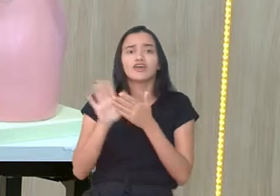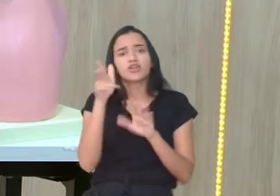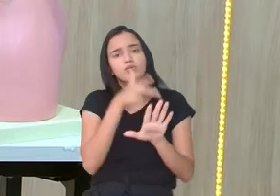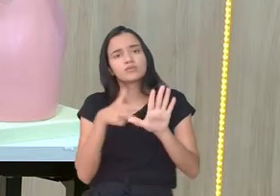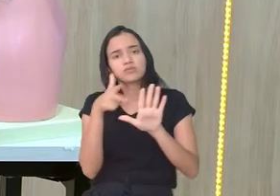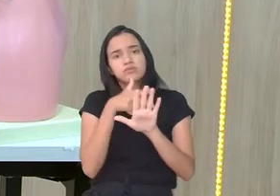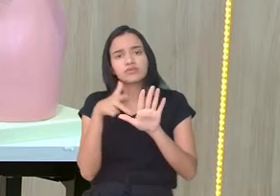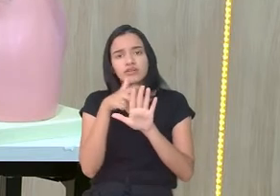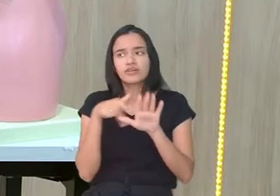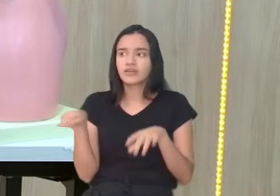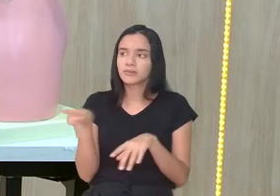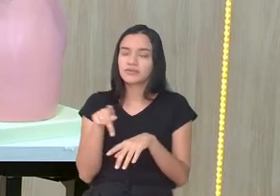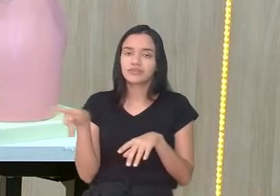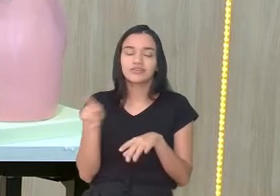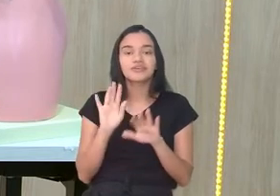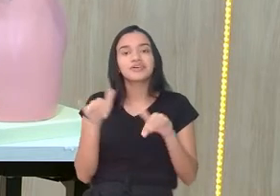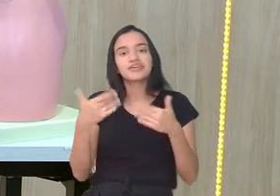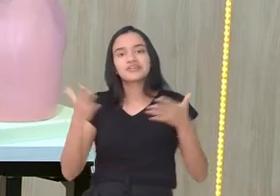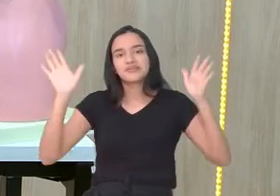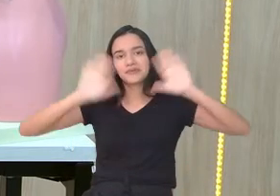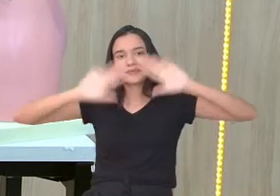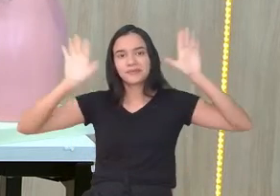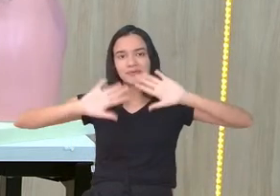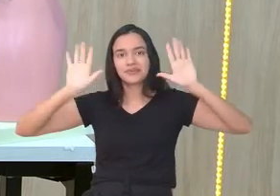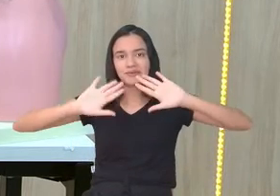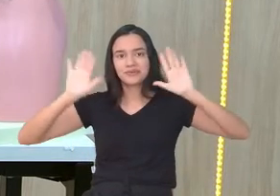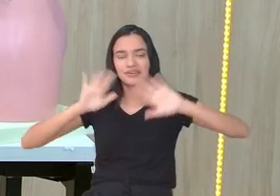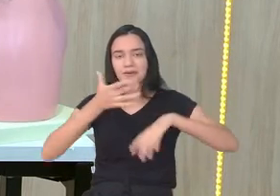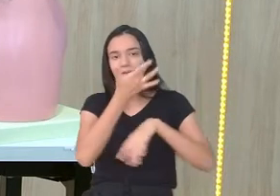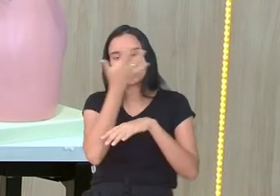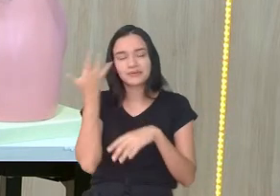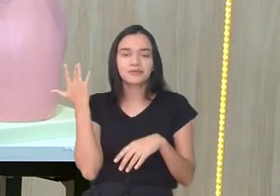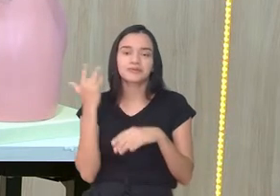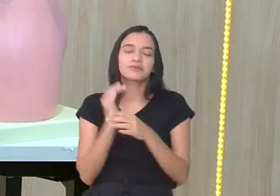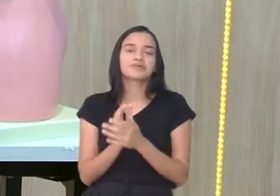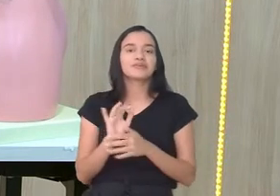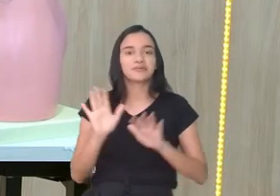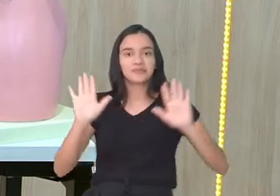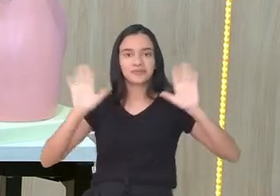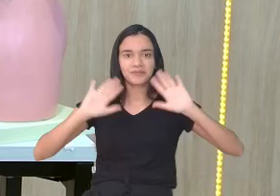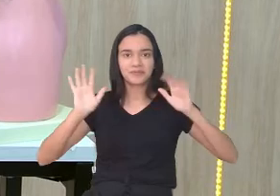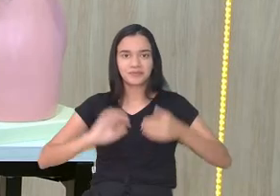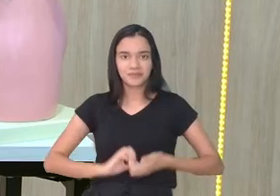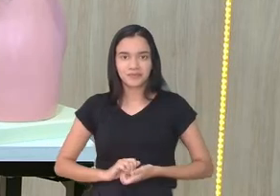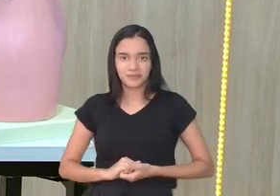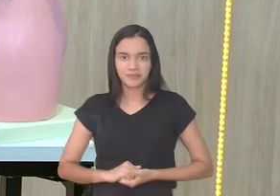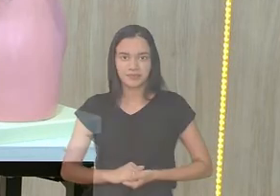professora Isabel Borges. Então, tchau, tchau, pessoal. Até a próxima aula.